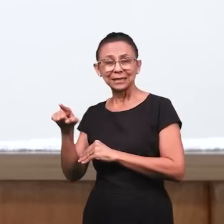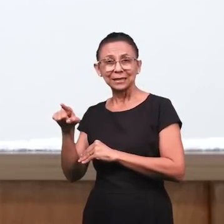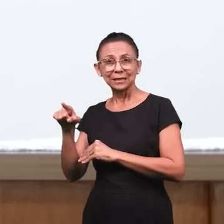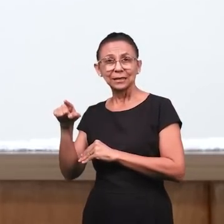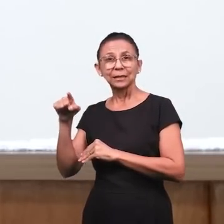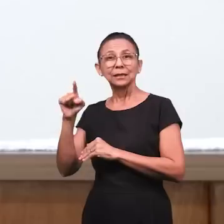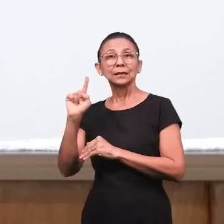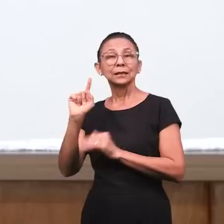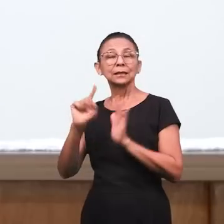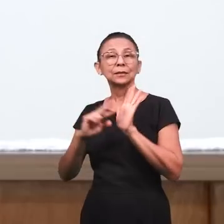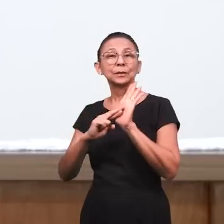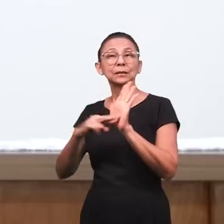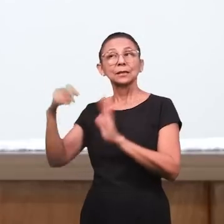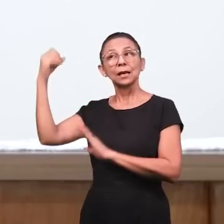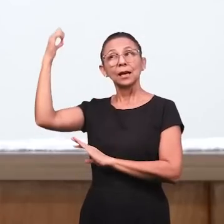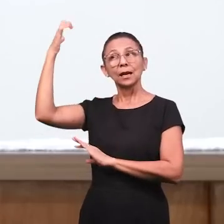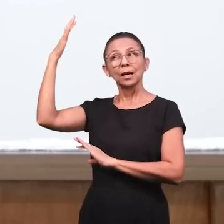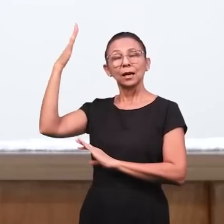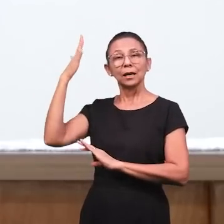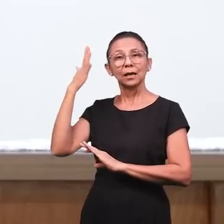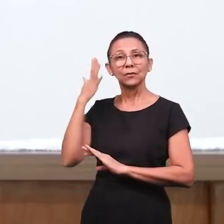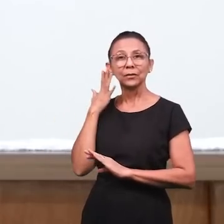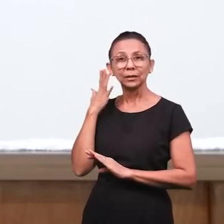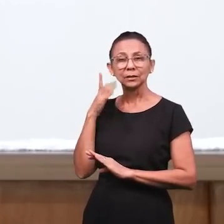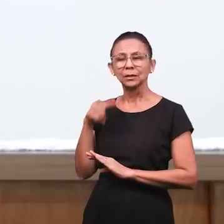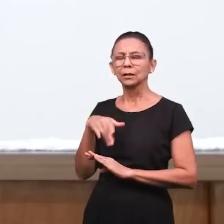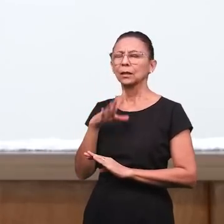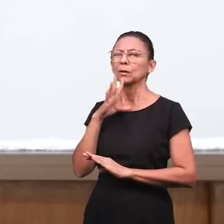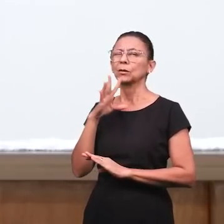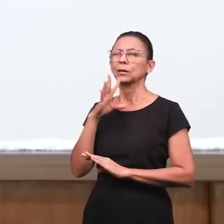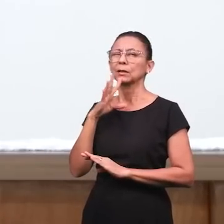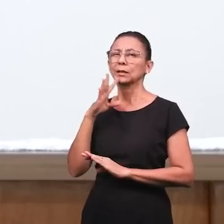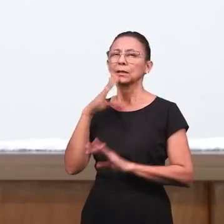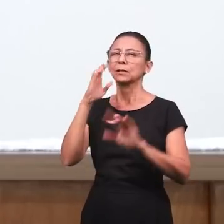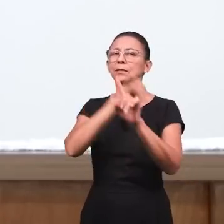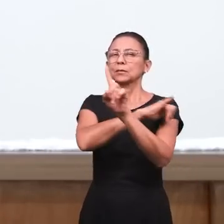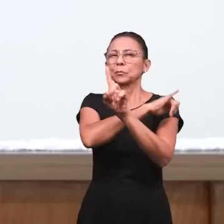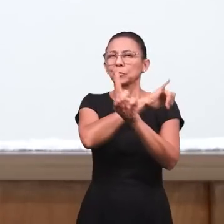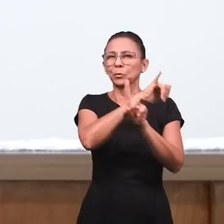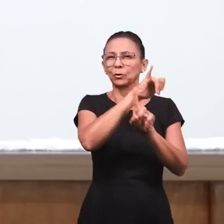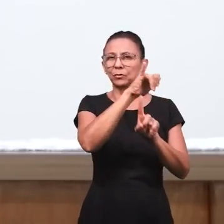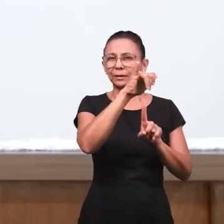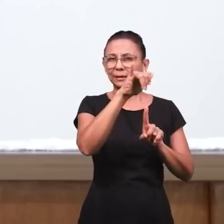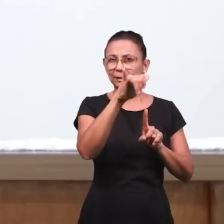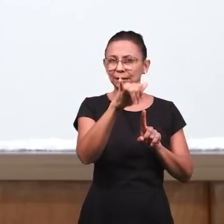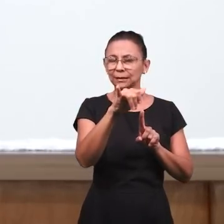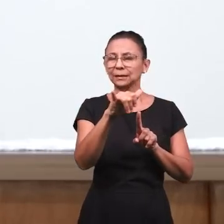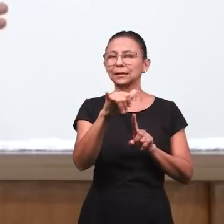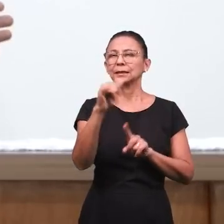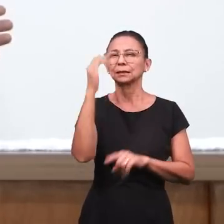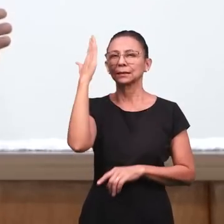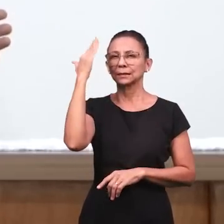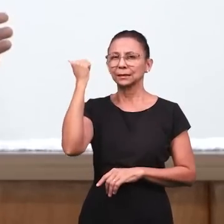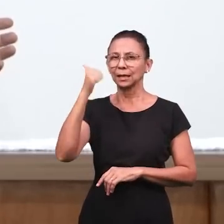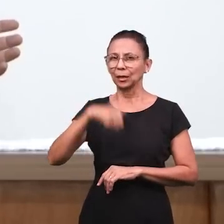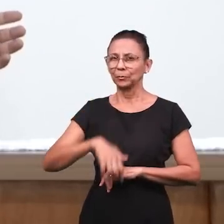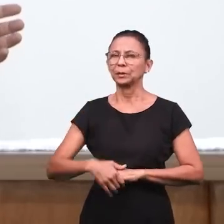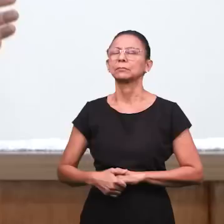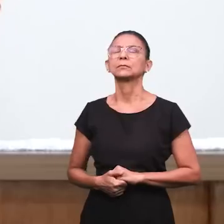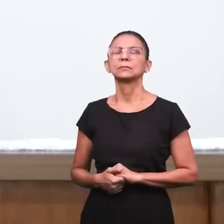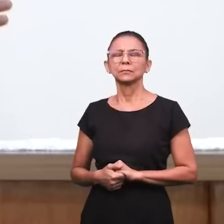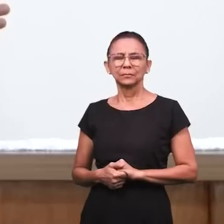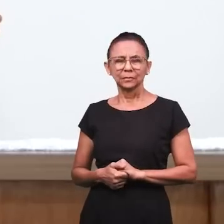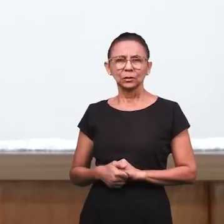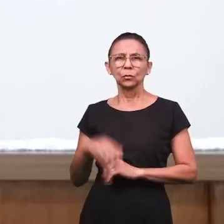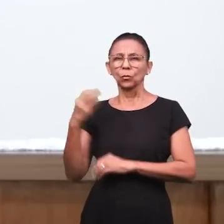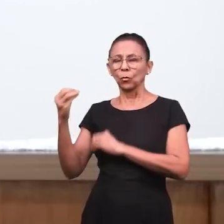aspecto profético, ela está localizada, ela não sabe de onde veio ou para onde vai,